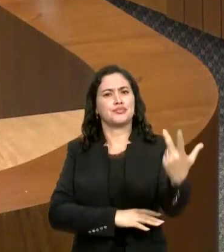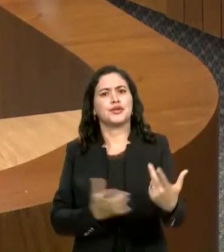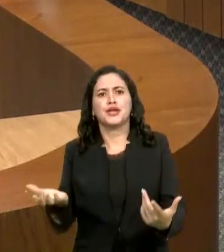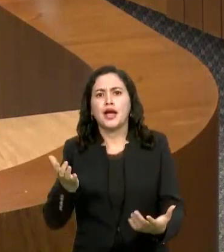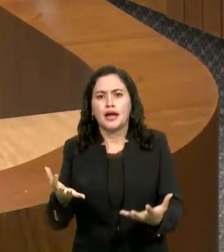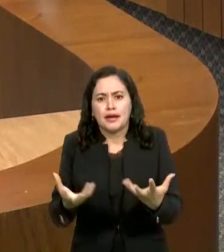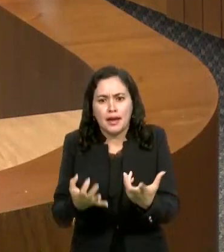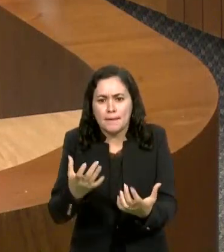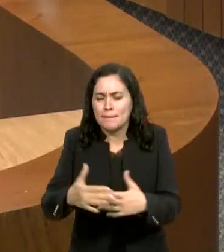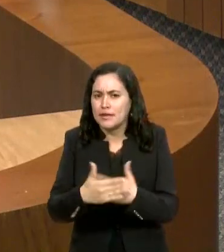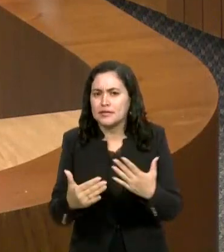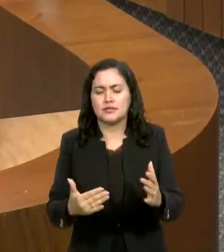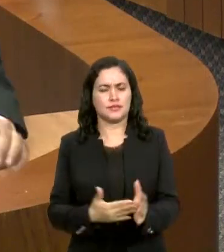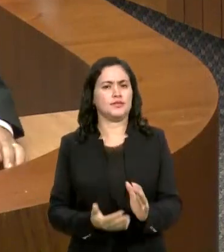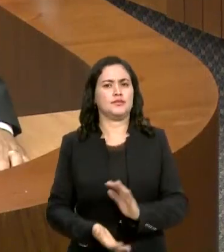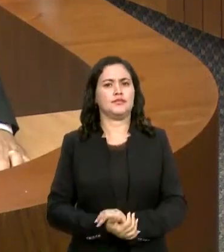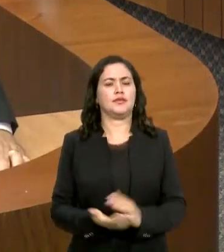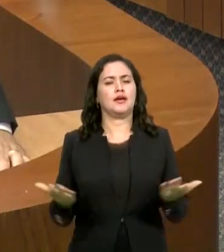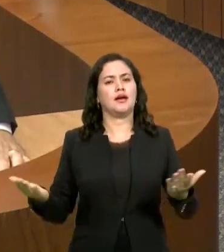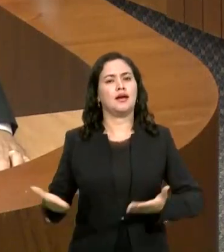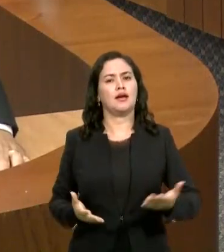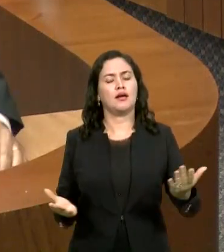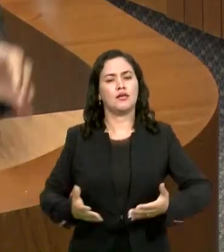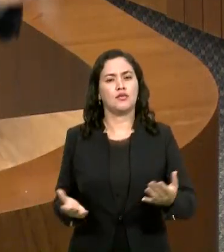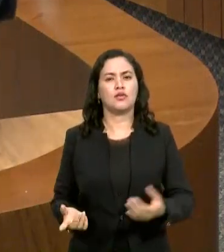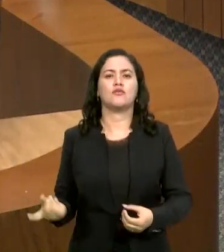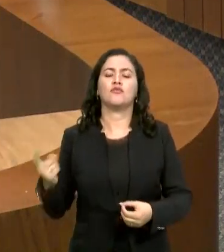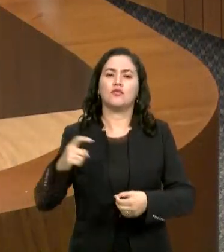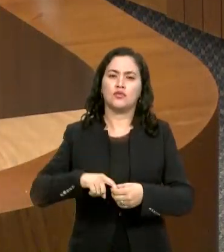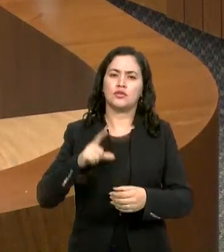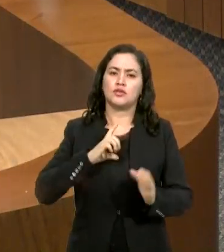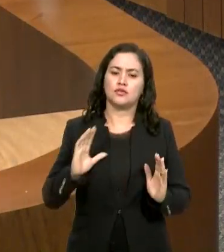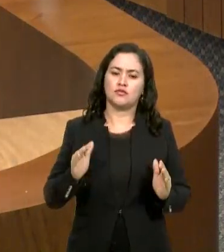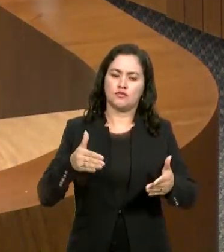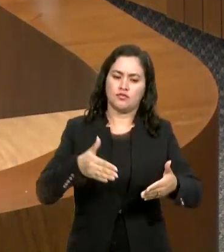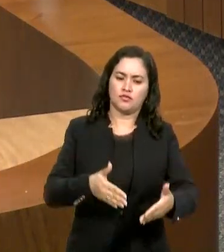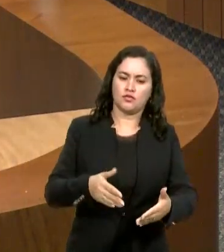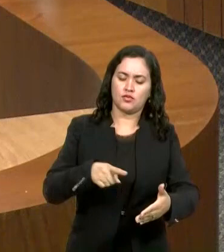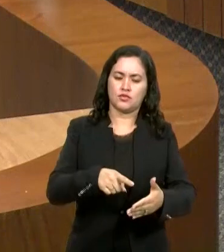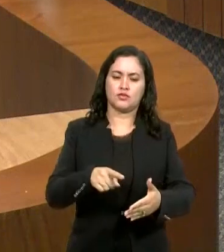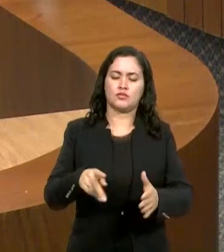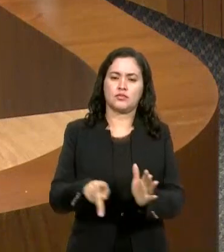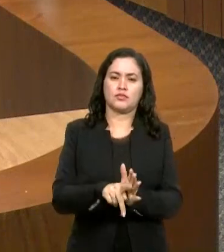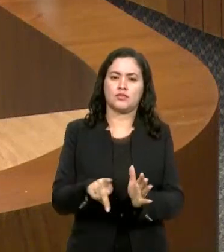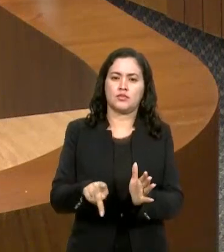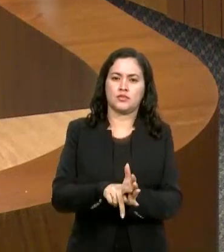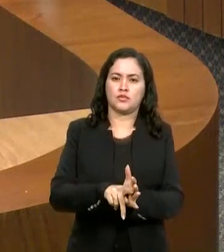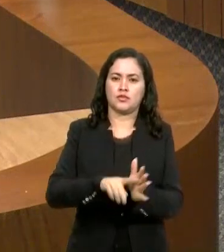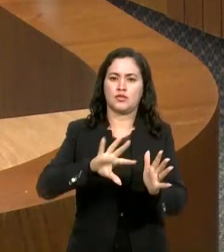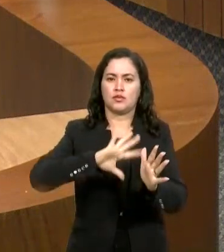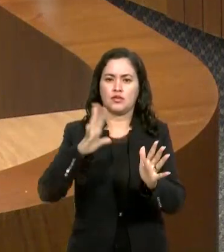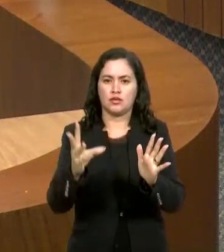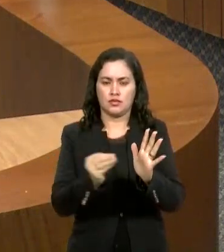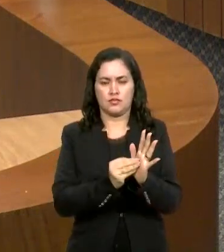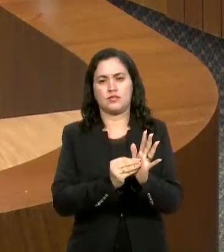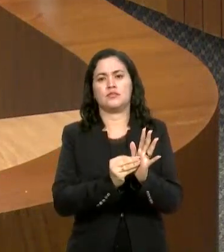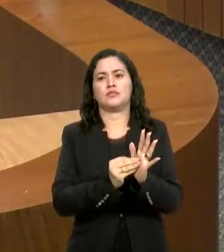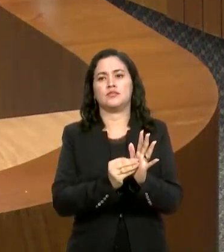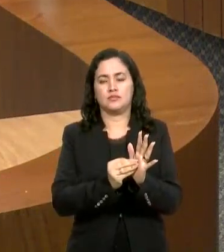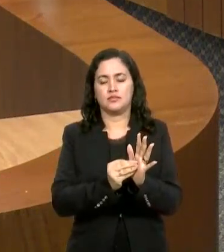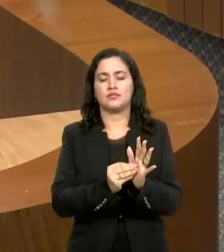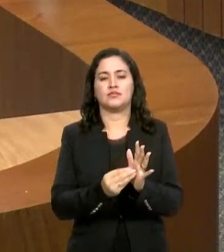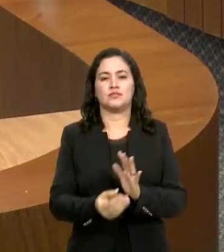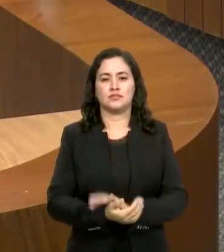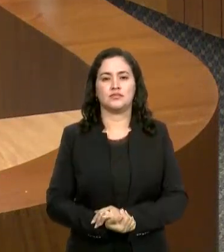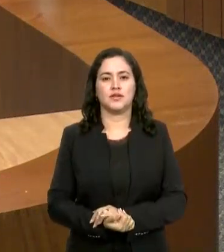Amazônico. O presidente Lula, inclusive, está lá. Deputado Lula, deputado Zé Inácio, quando puder me conceda uma parte. Já lhe dou a